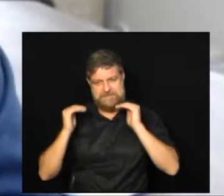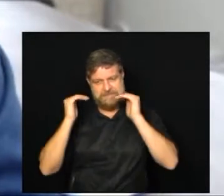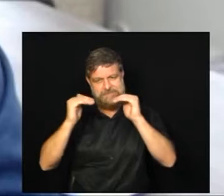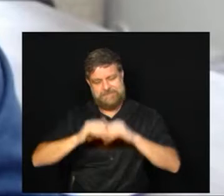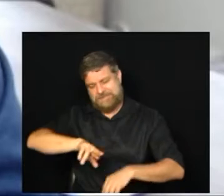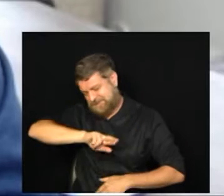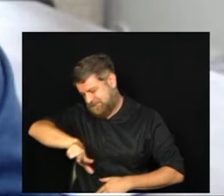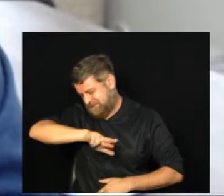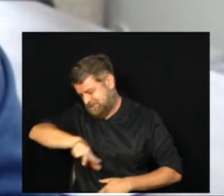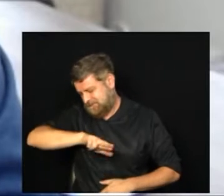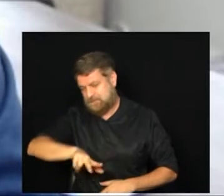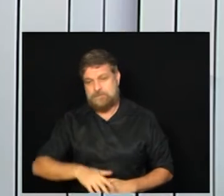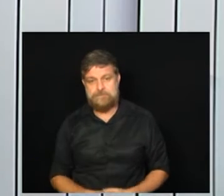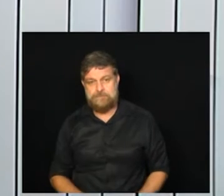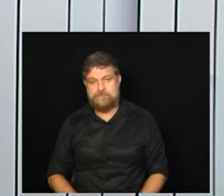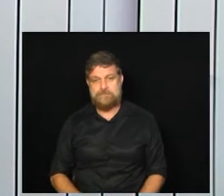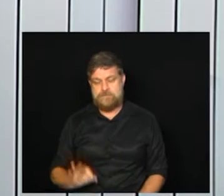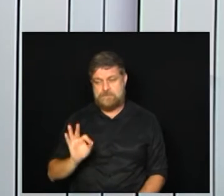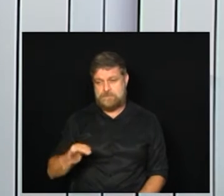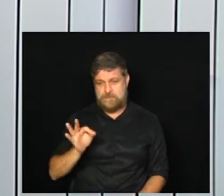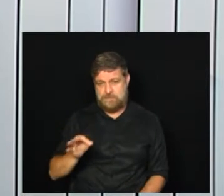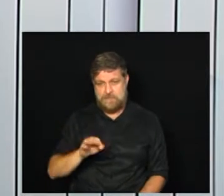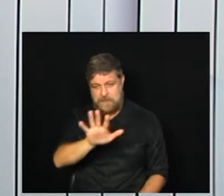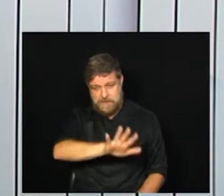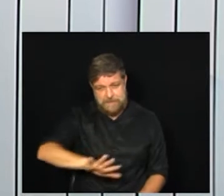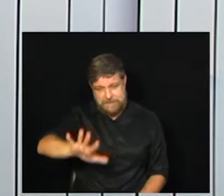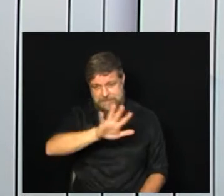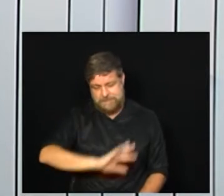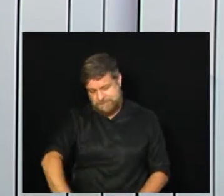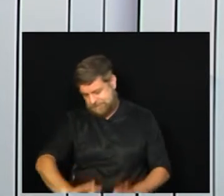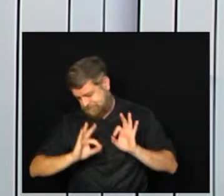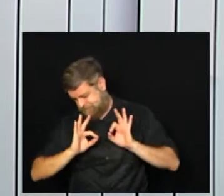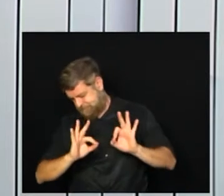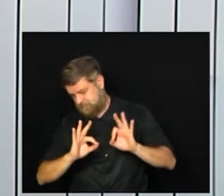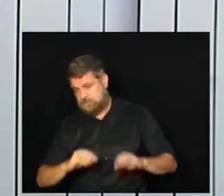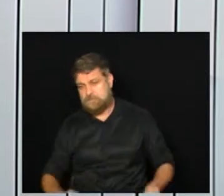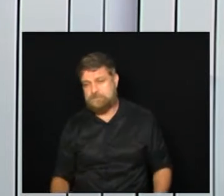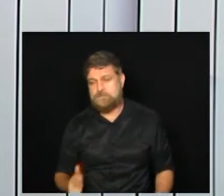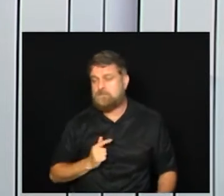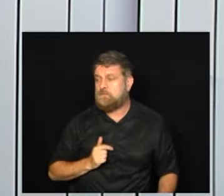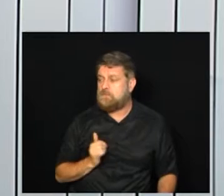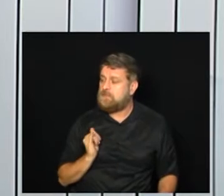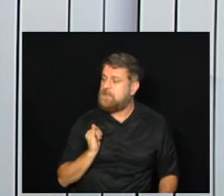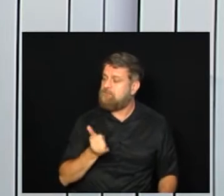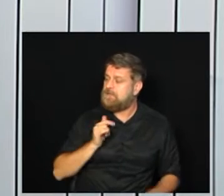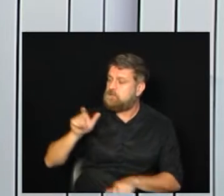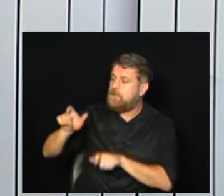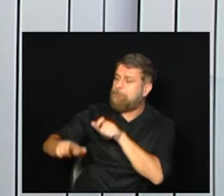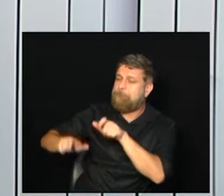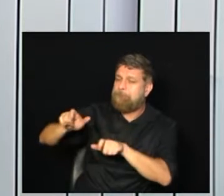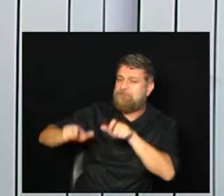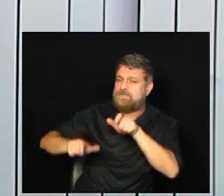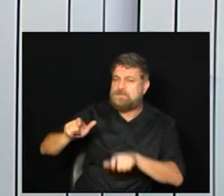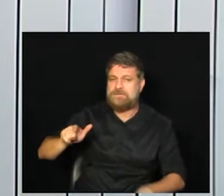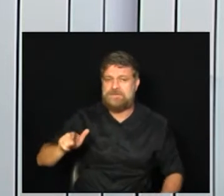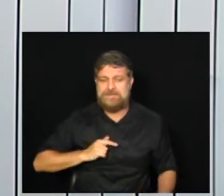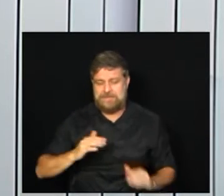completamente diferente. Certamente, um cenário muito mais favorável. Quando você diz sobre estas pessoas ou que estão